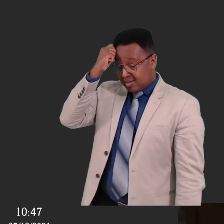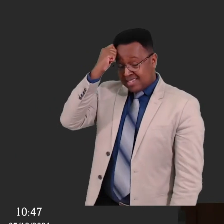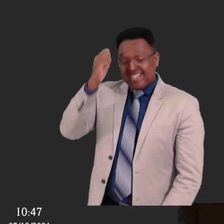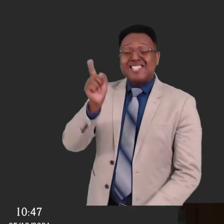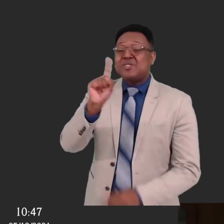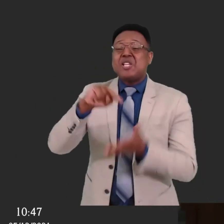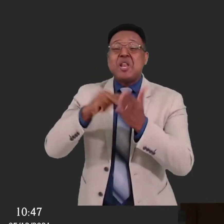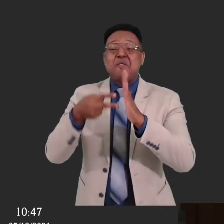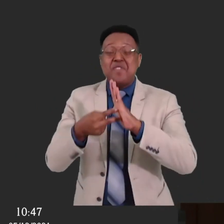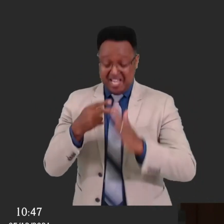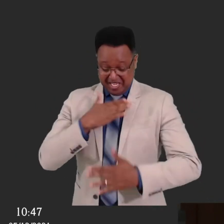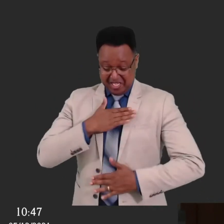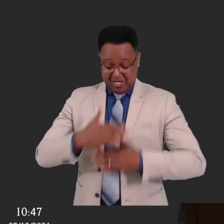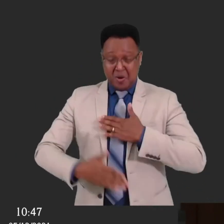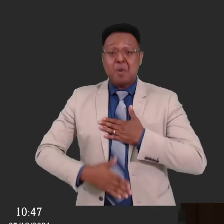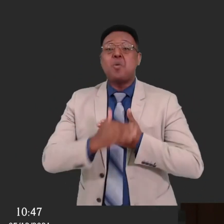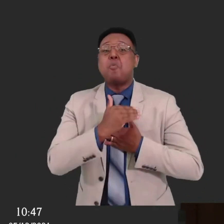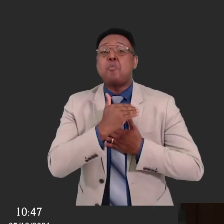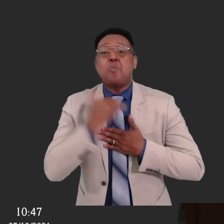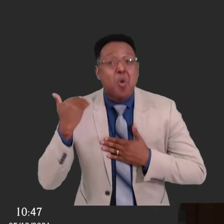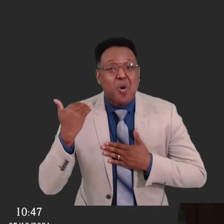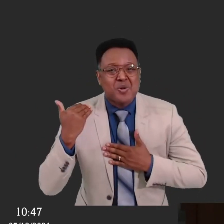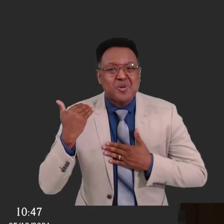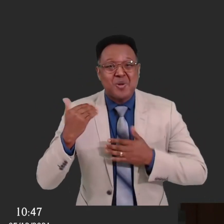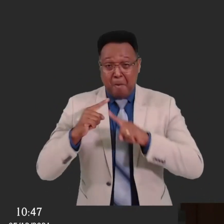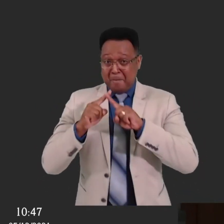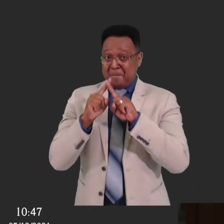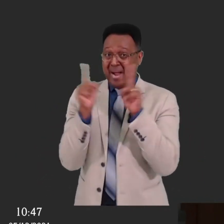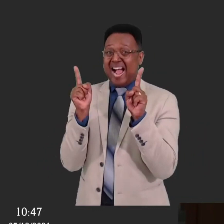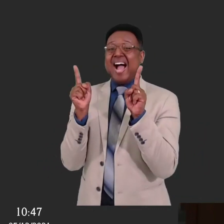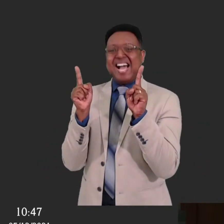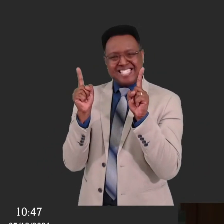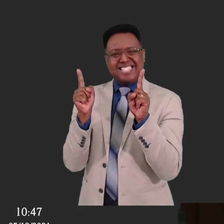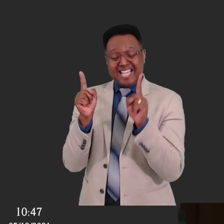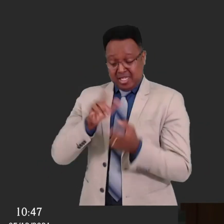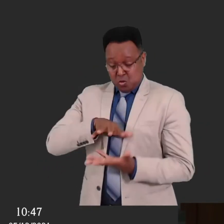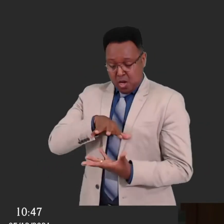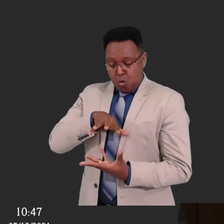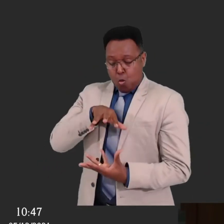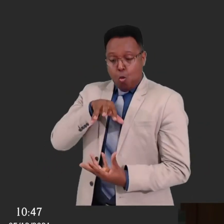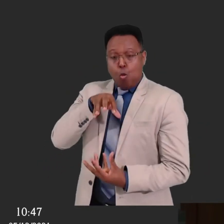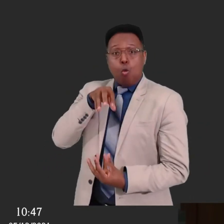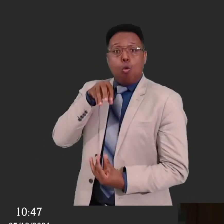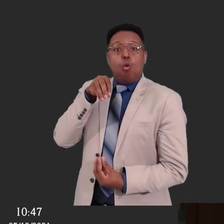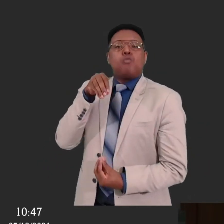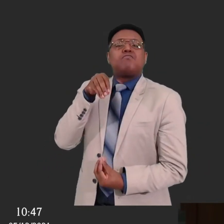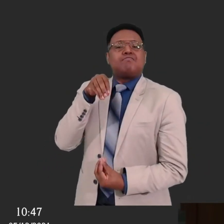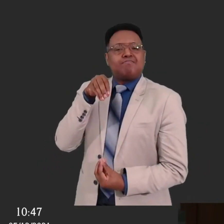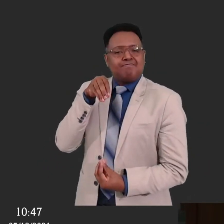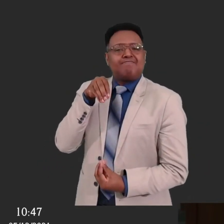morto fisicamente e não tinha morrido diante de Deus de uma vez, com a segunda